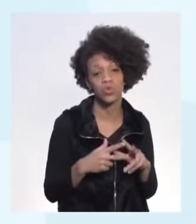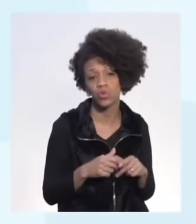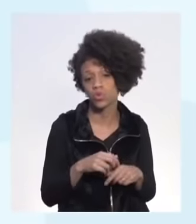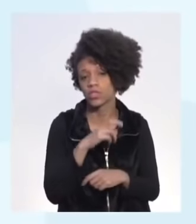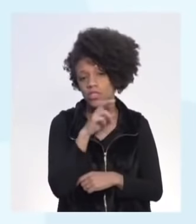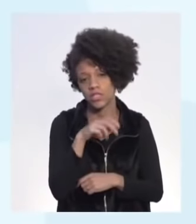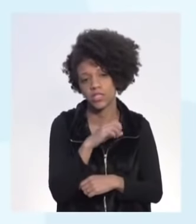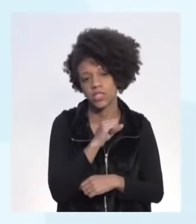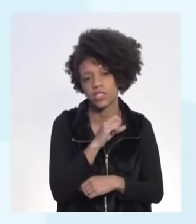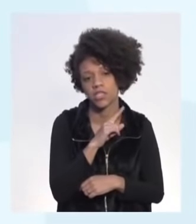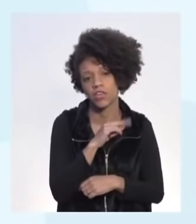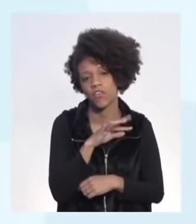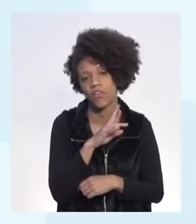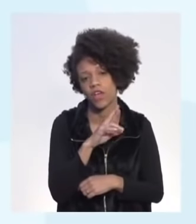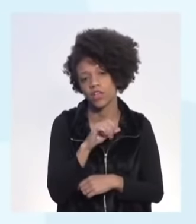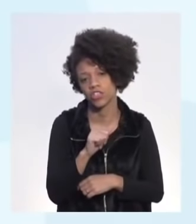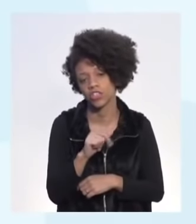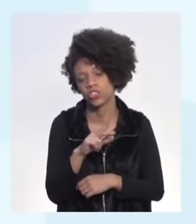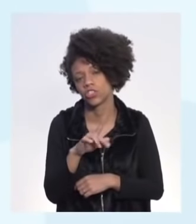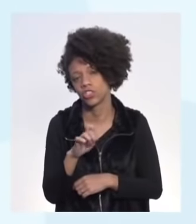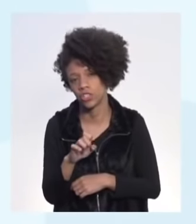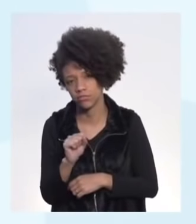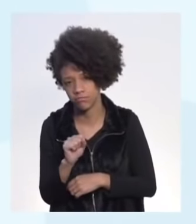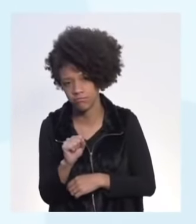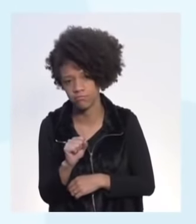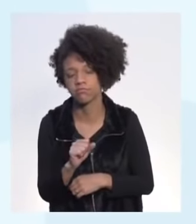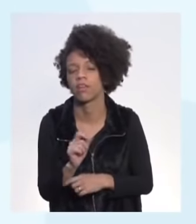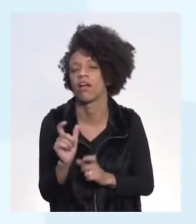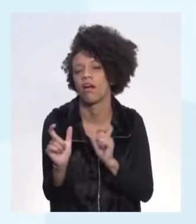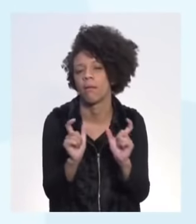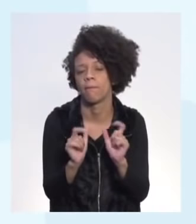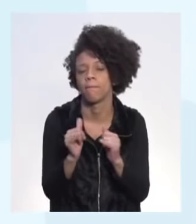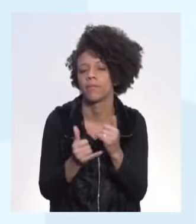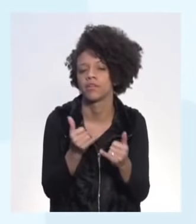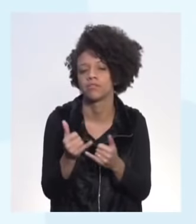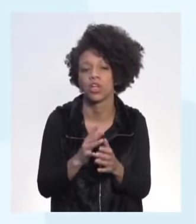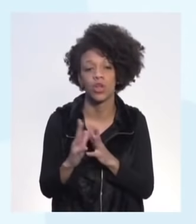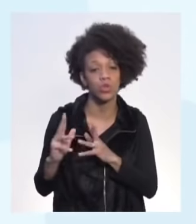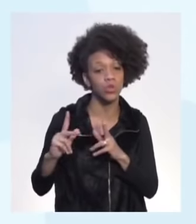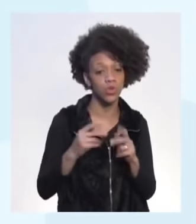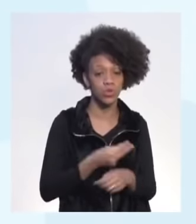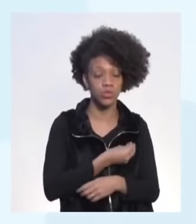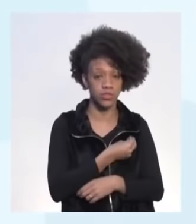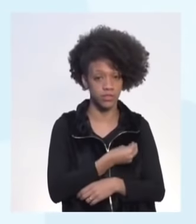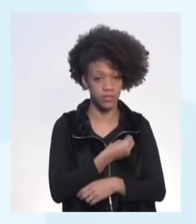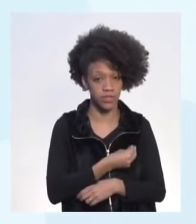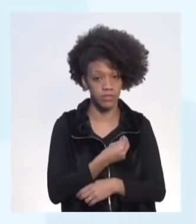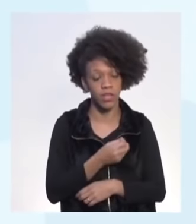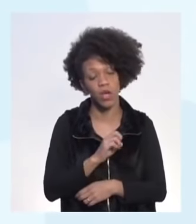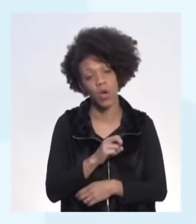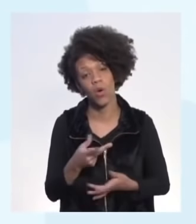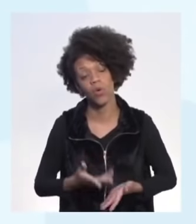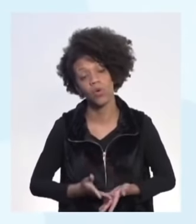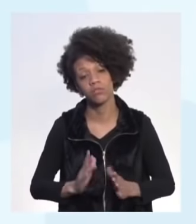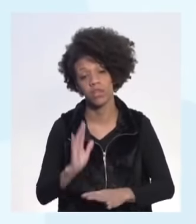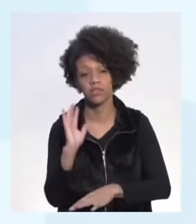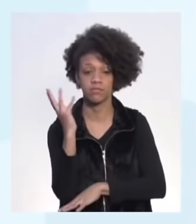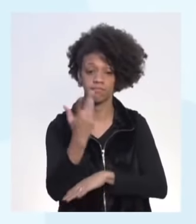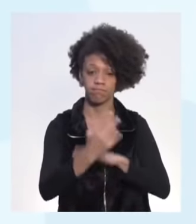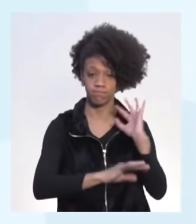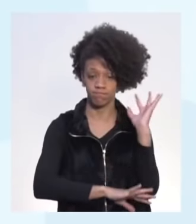Então muita gente colocou da selva, já fez essa brincadeira aí com a palavra, legal. São todos os animais que vivem ou nascem em um